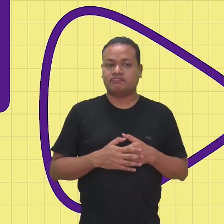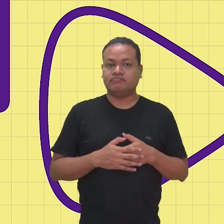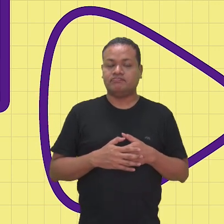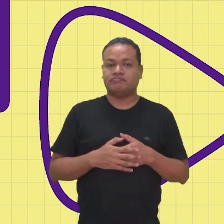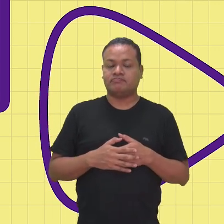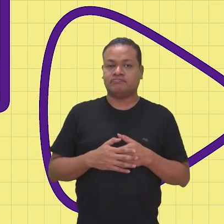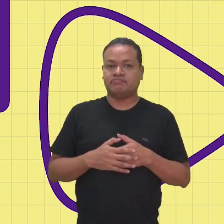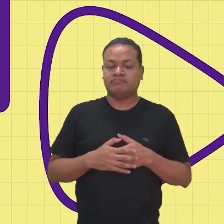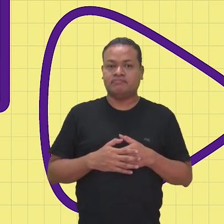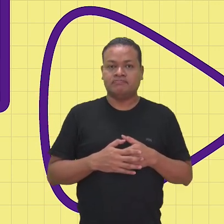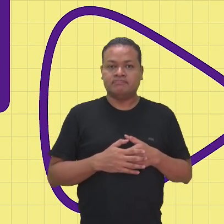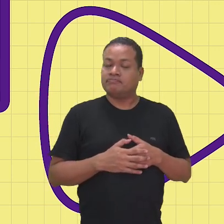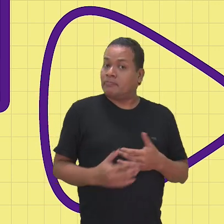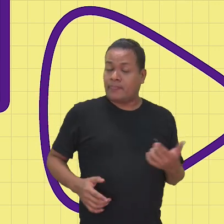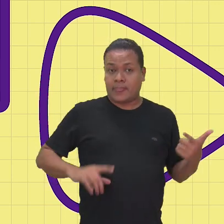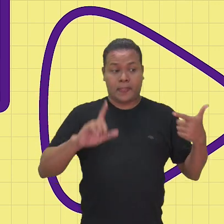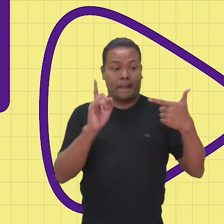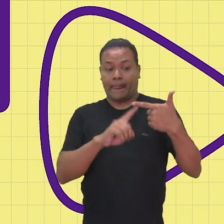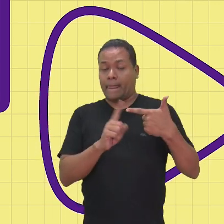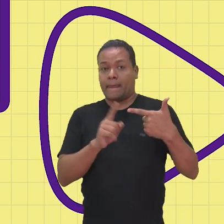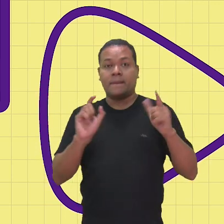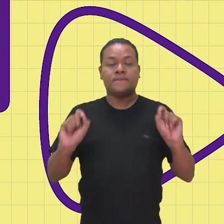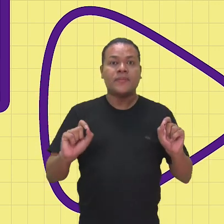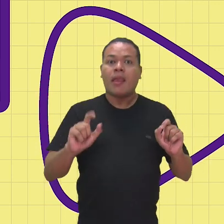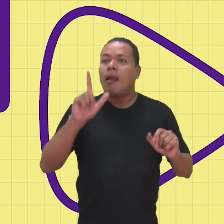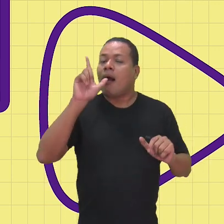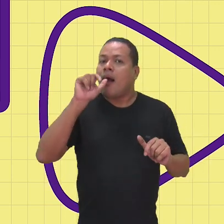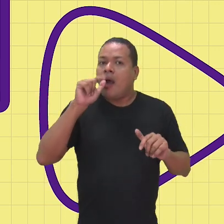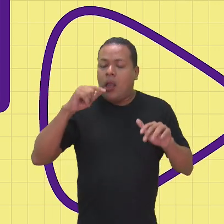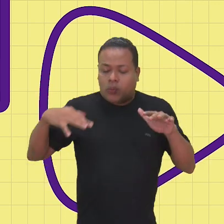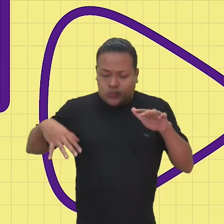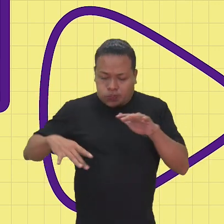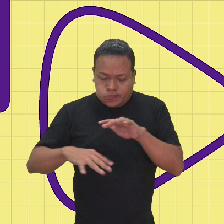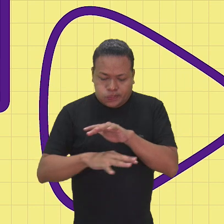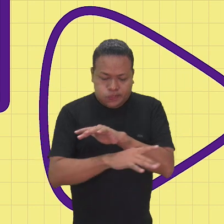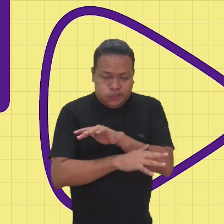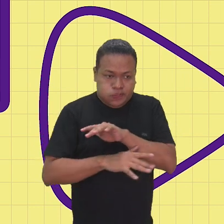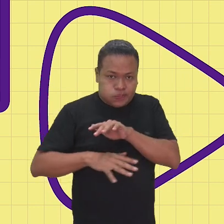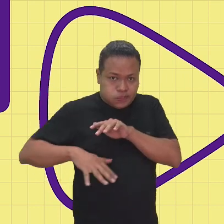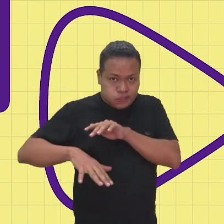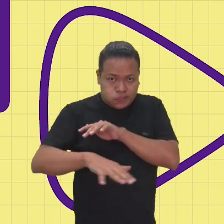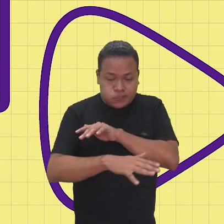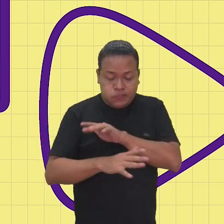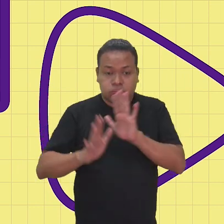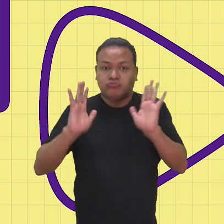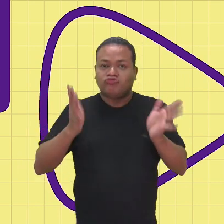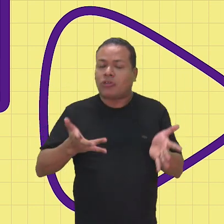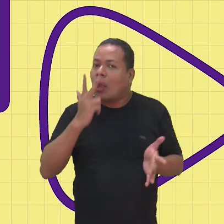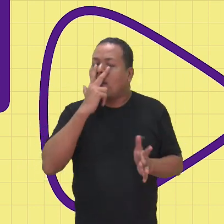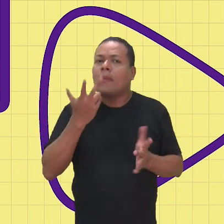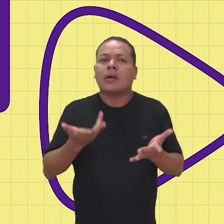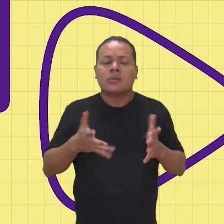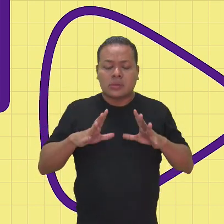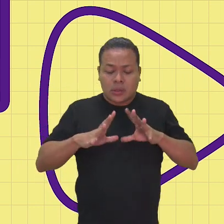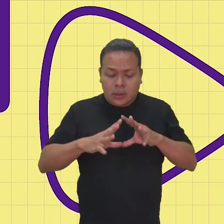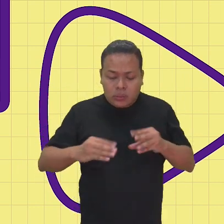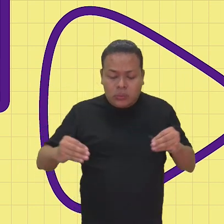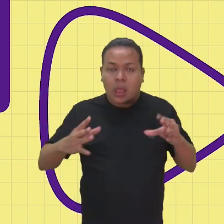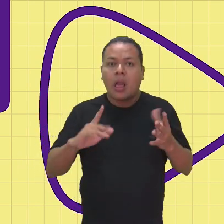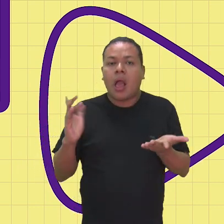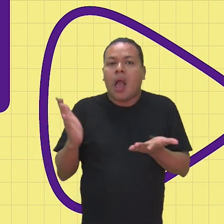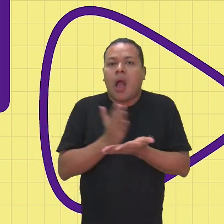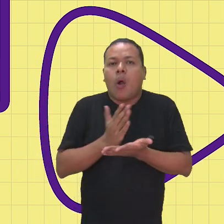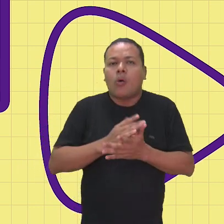bombeamento de água. Em seguida, essa água aí, de acordo com a figura, já vai passar por um tratamento ali onde a gente tem algumas